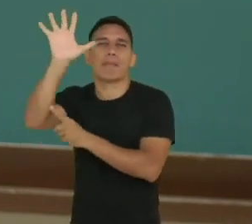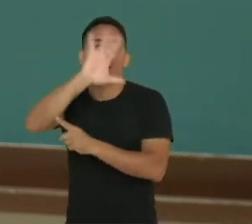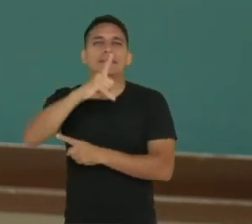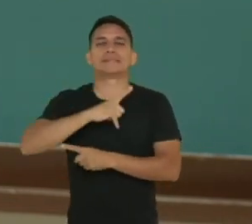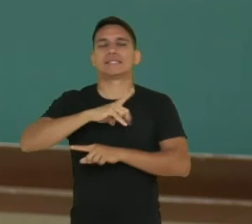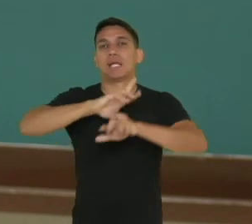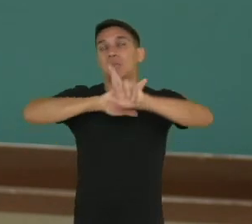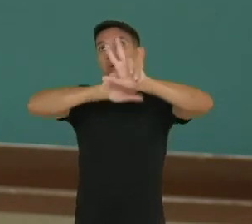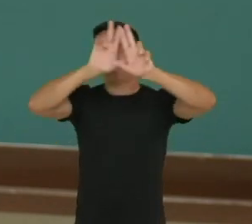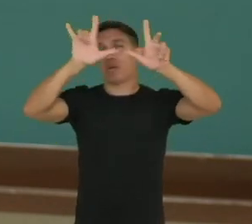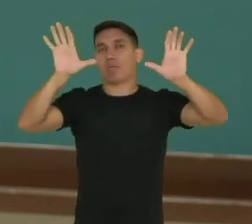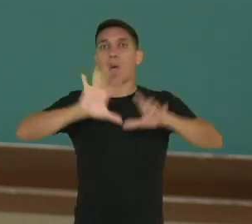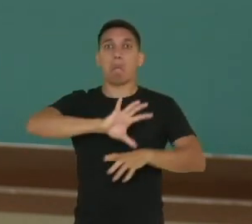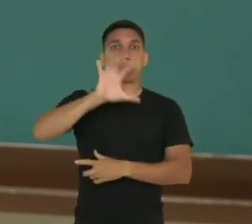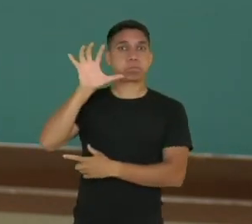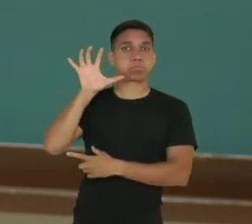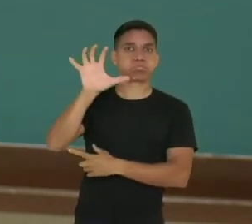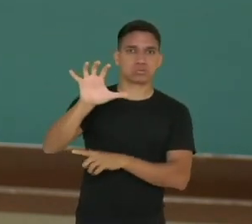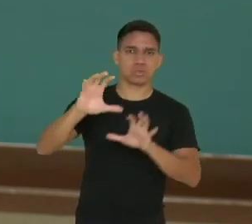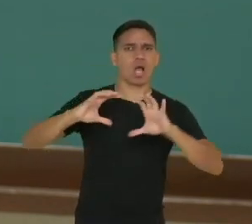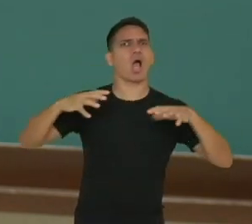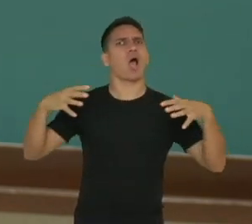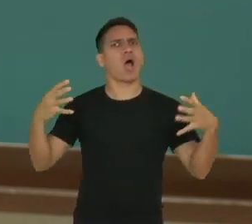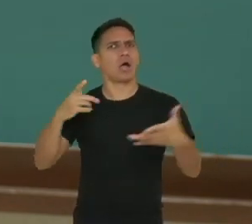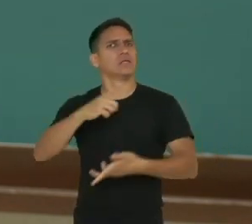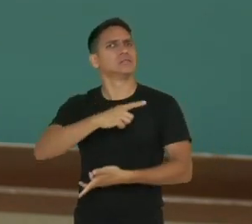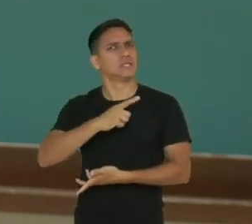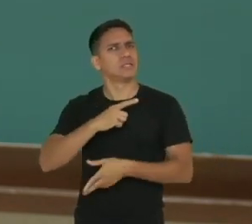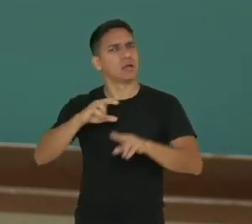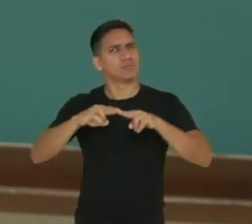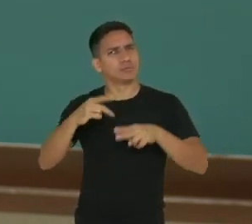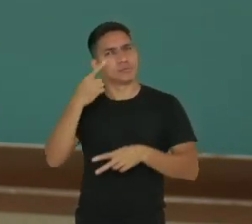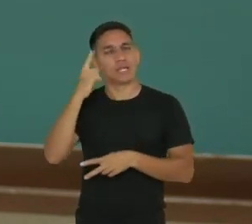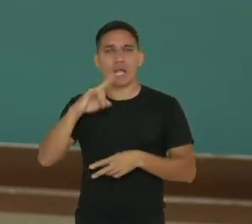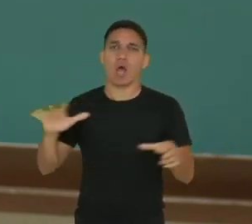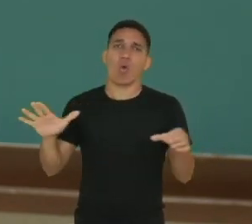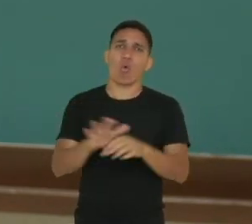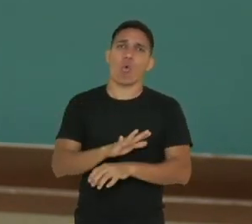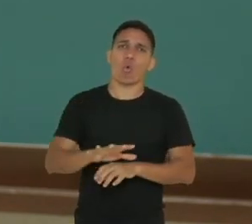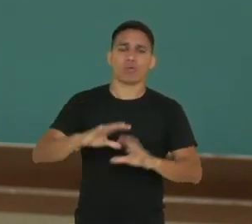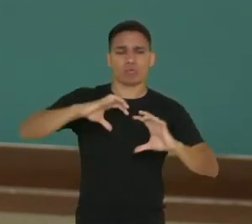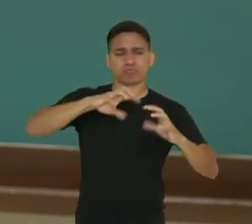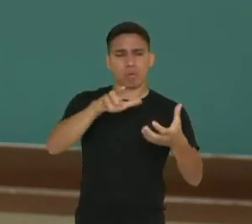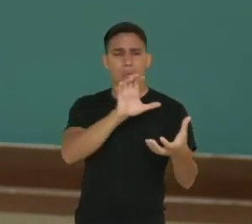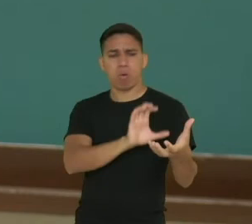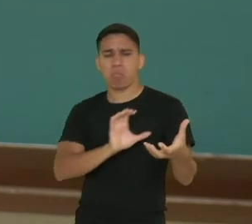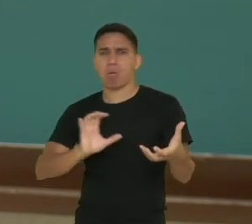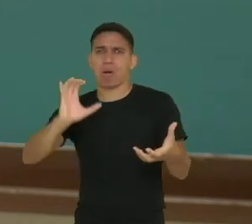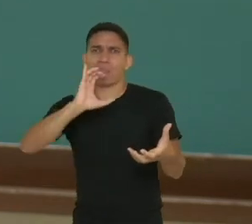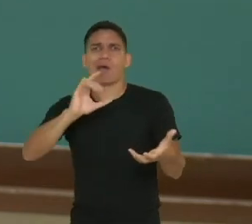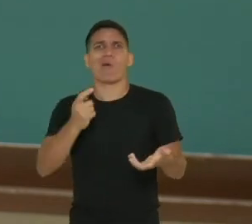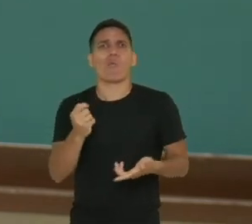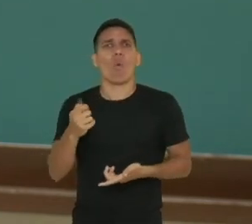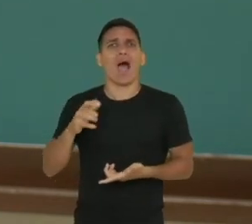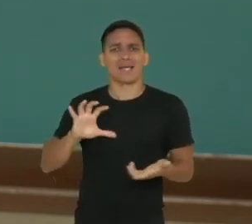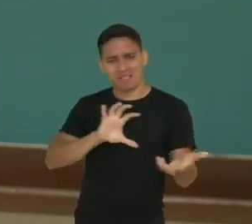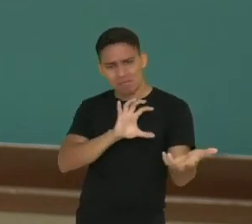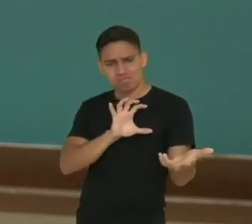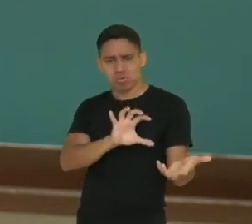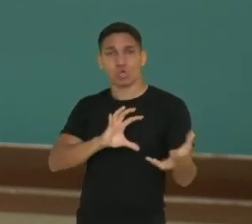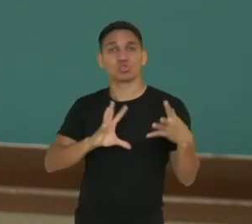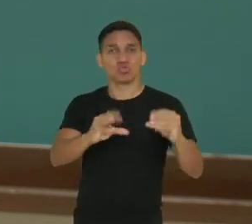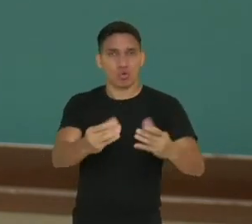dimensões continentais, né? De um continente completo, praticamente. Então, nós temos ali